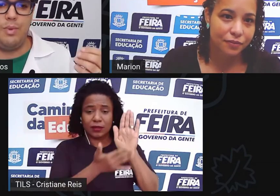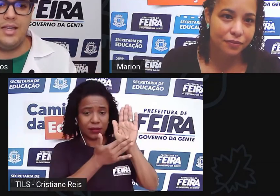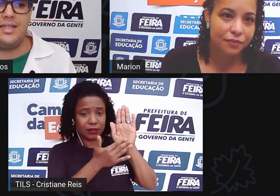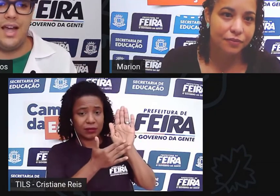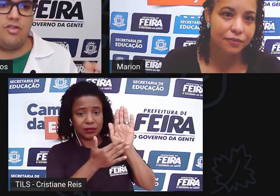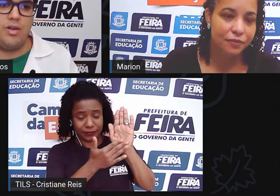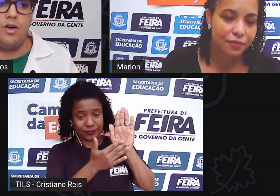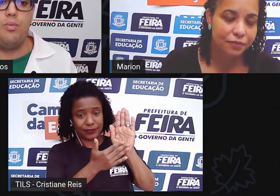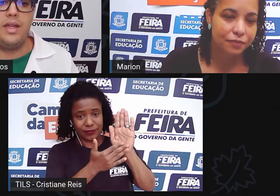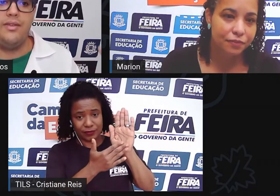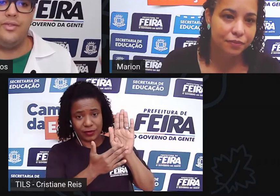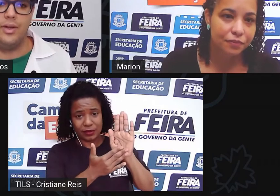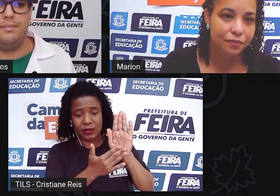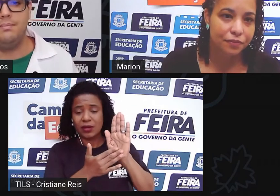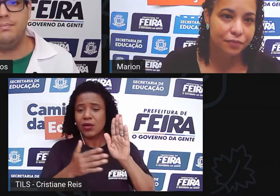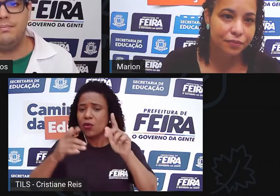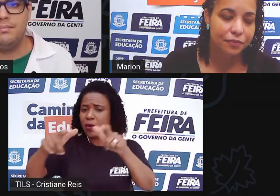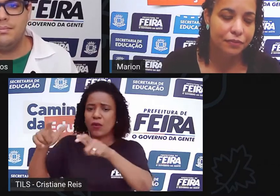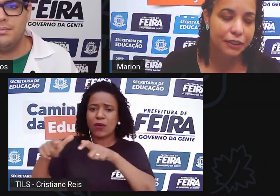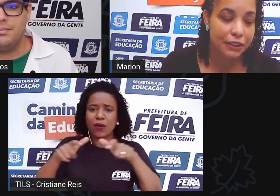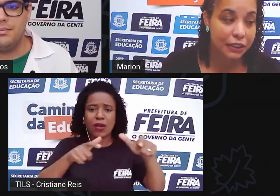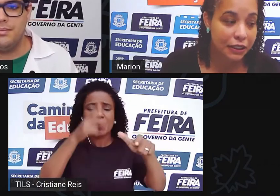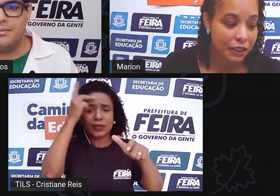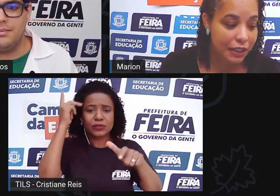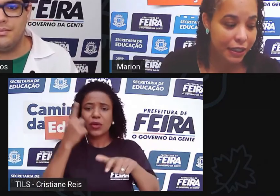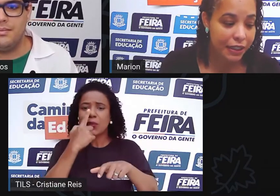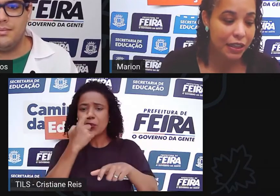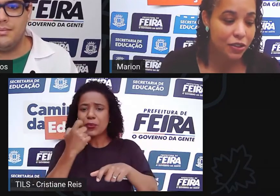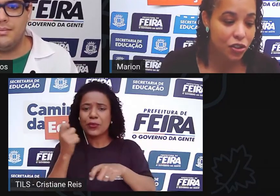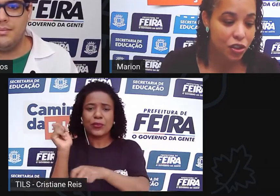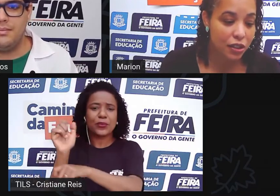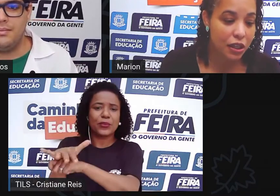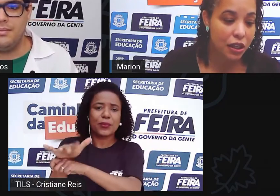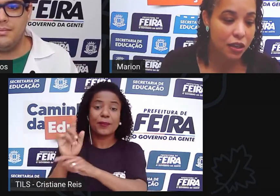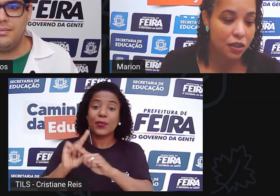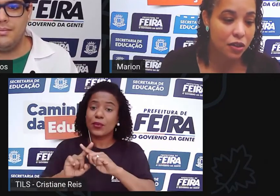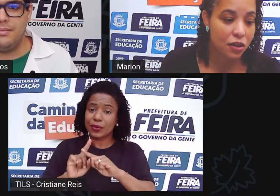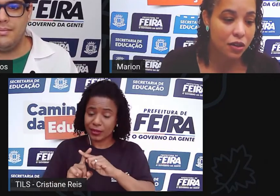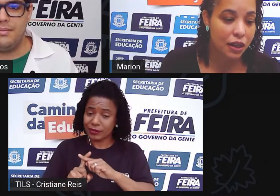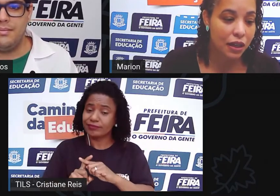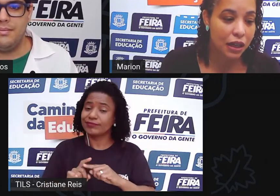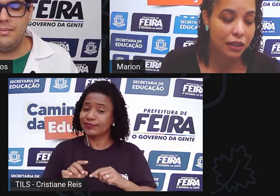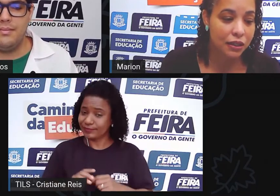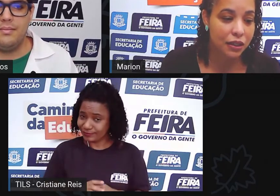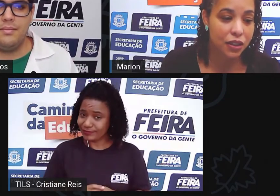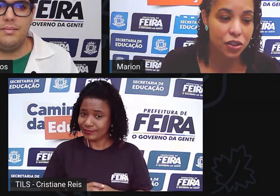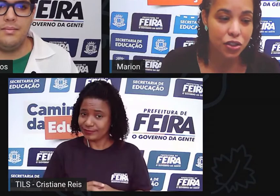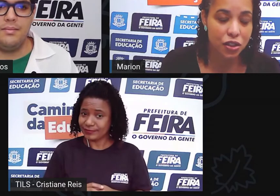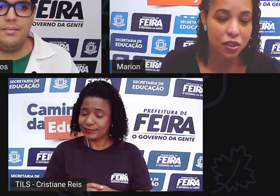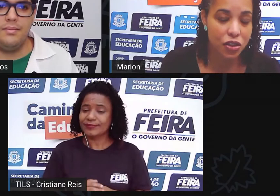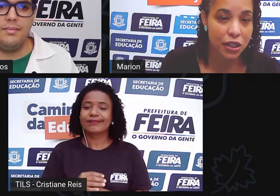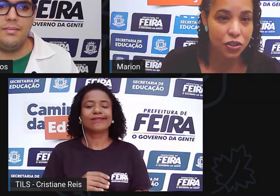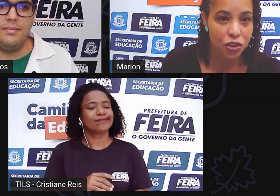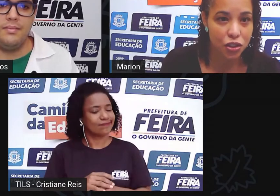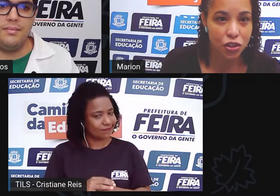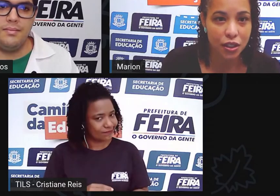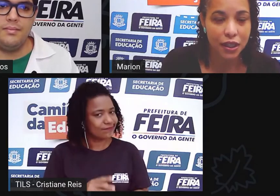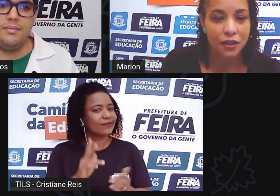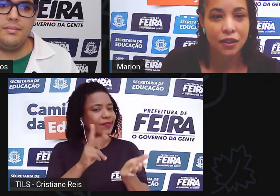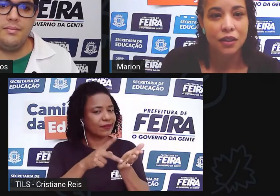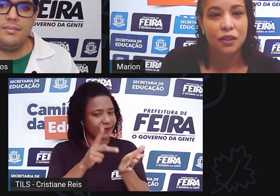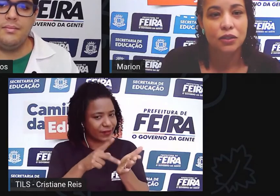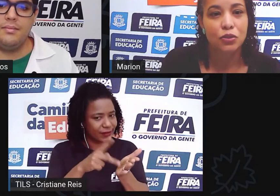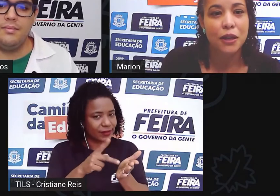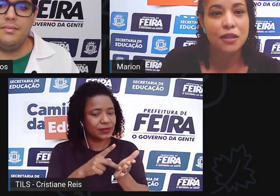sociedade, a desperdiçar, a jogar comida fora? Sim, a gente tem a triste